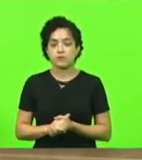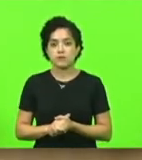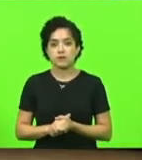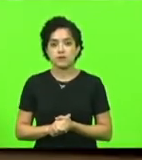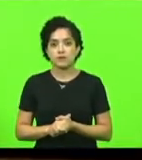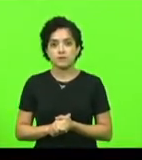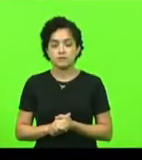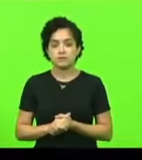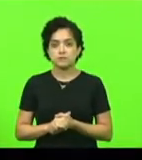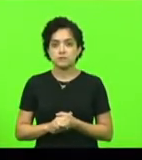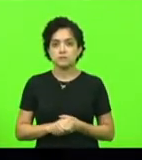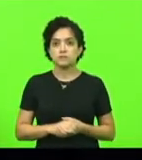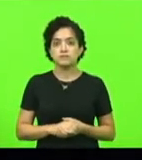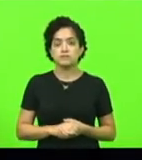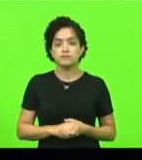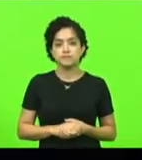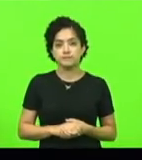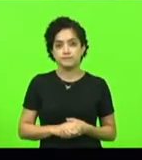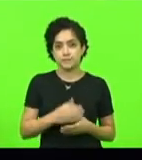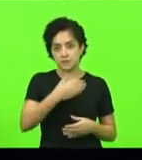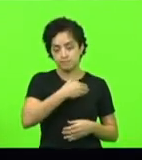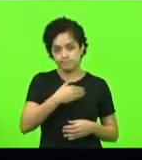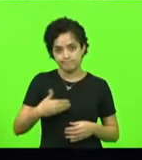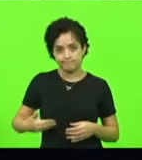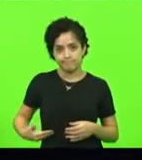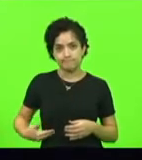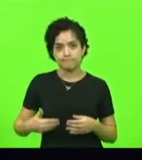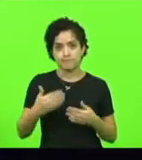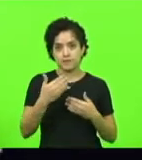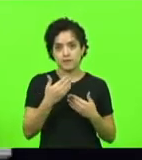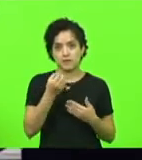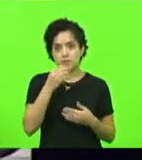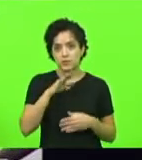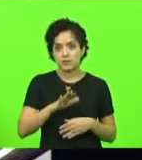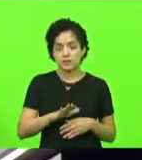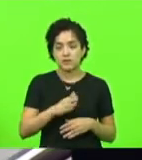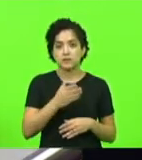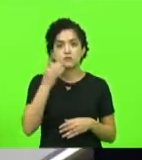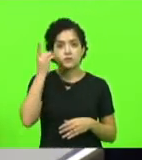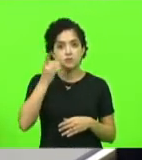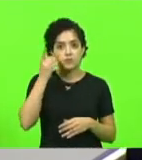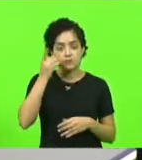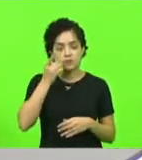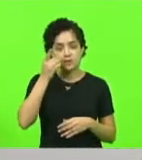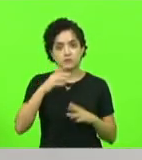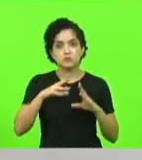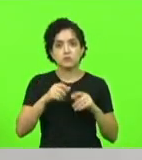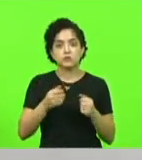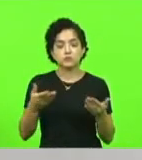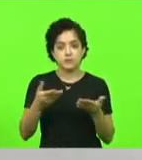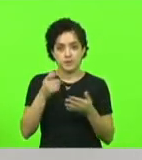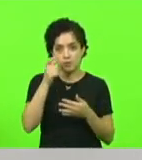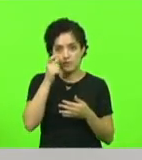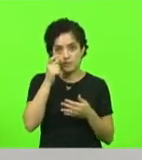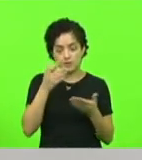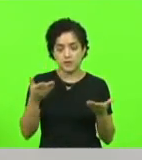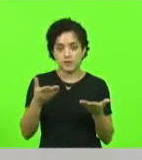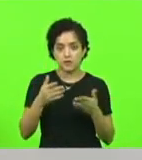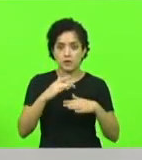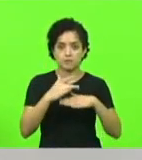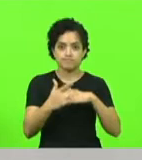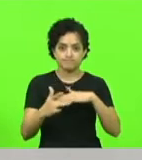minutos. Boa tarde, senhor presidente, senhores e senhoras deputados e deputadas, a todos que nos acompanham pelas redes sociais da